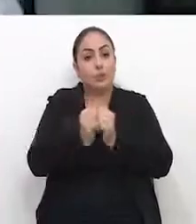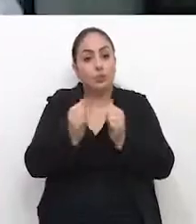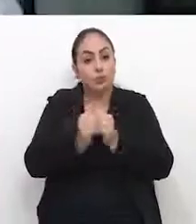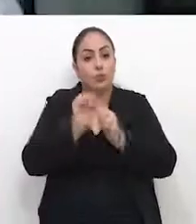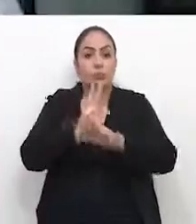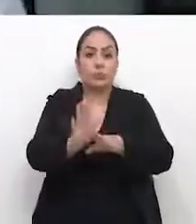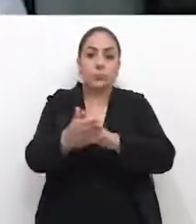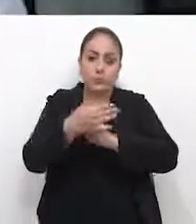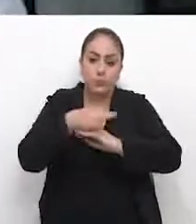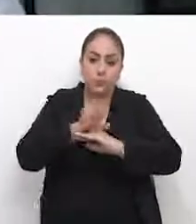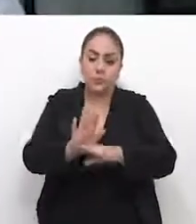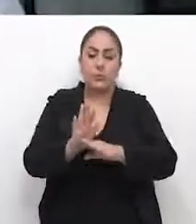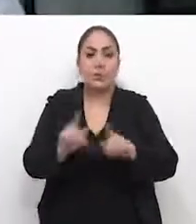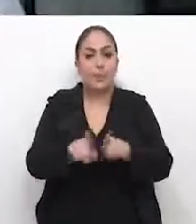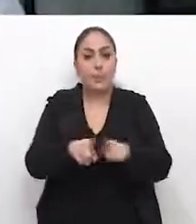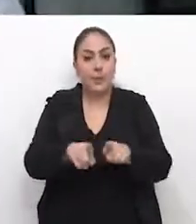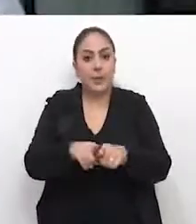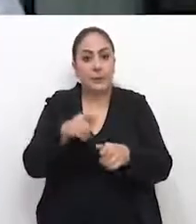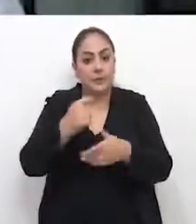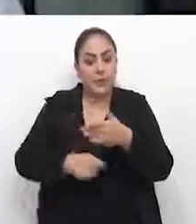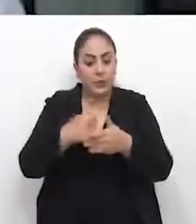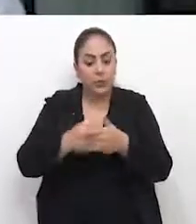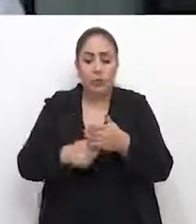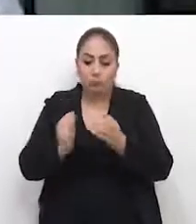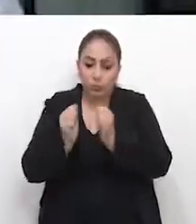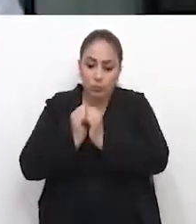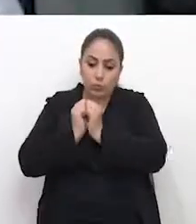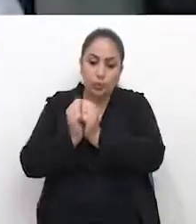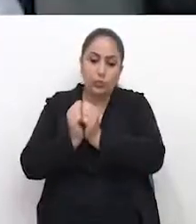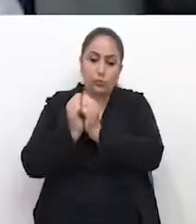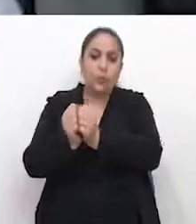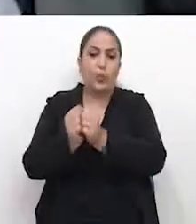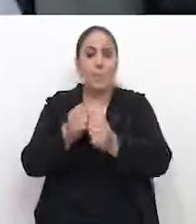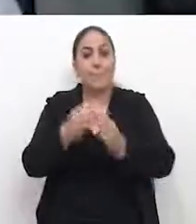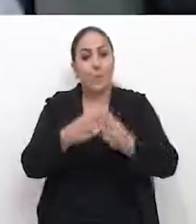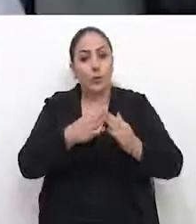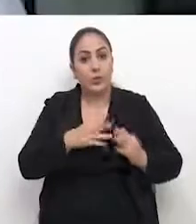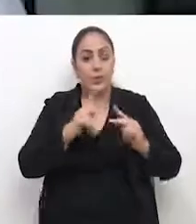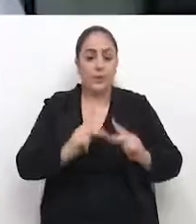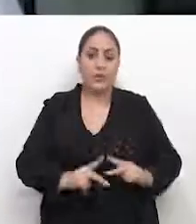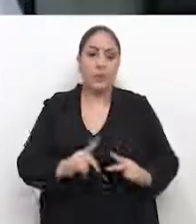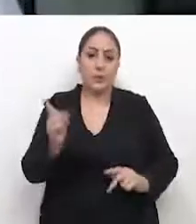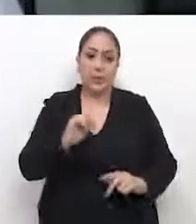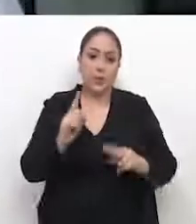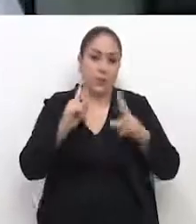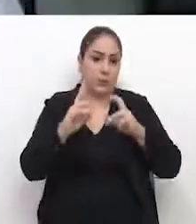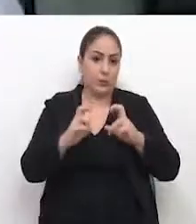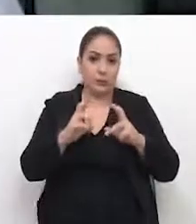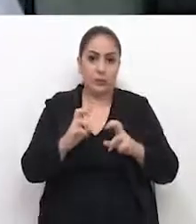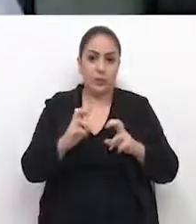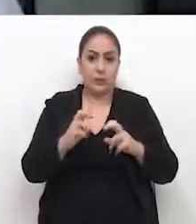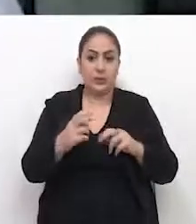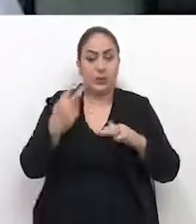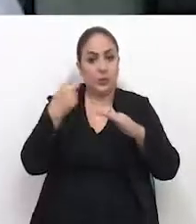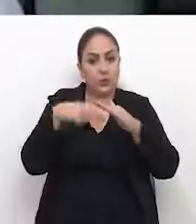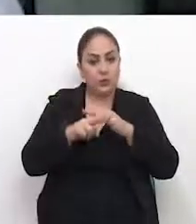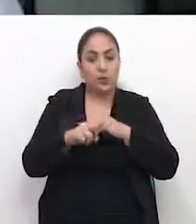trabalharmos em cooperação, conjuntamente, puxando na mesma direção para proteger as pessoas. Não é um